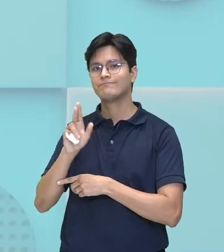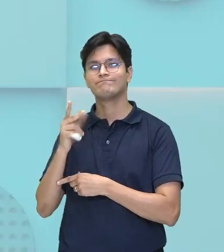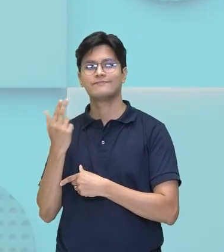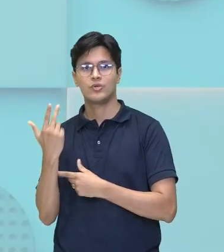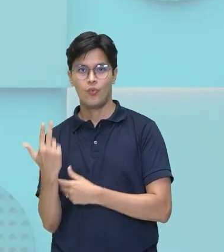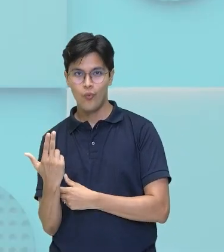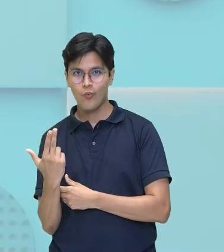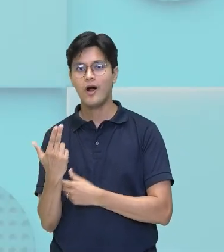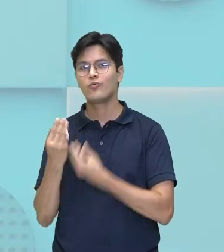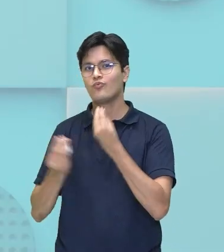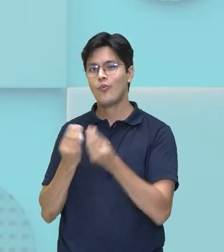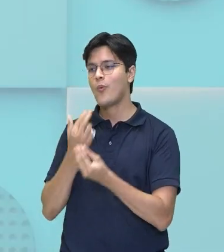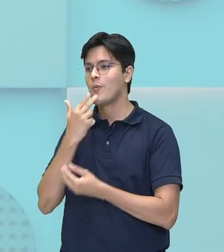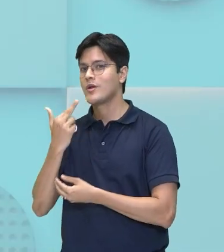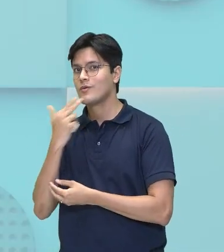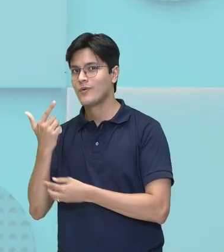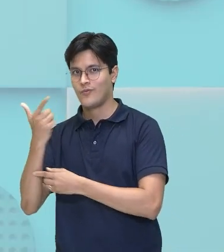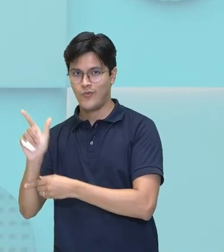se dá o quê? O